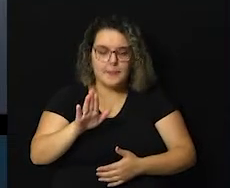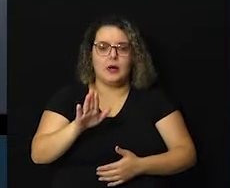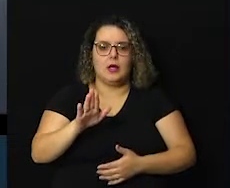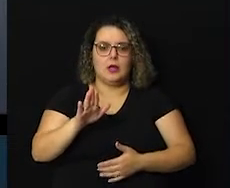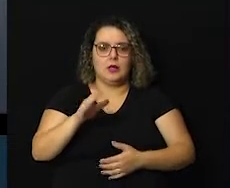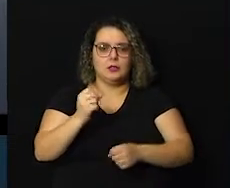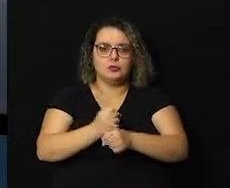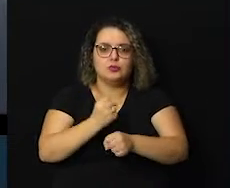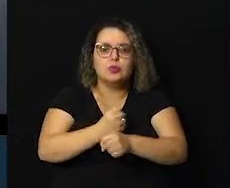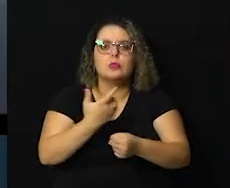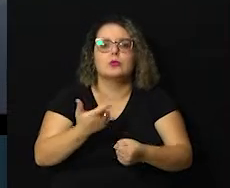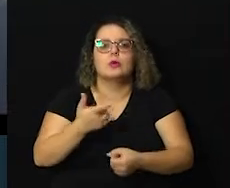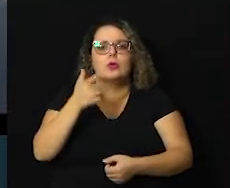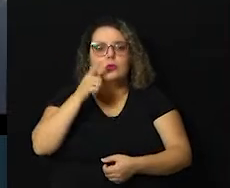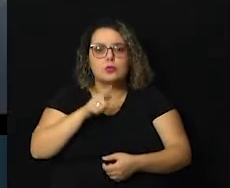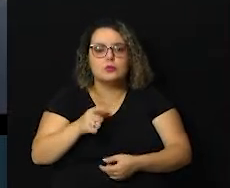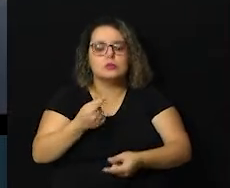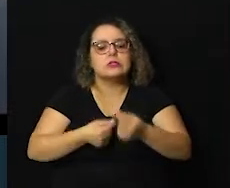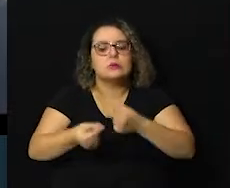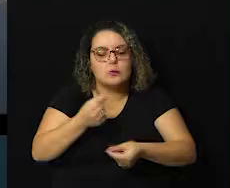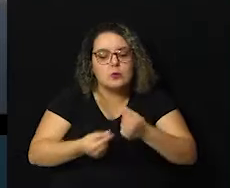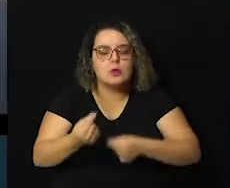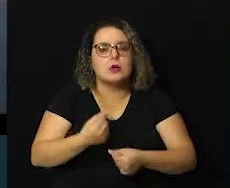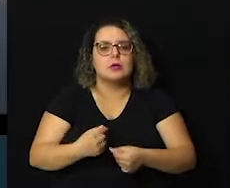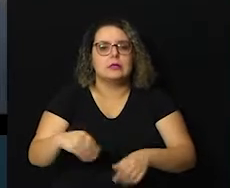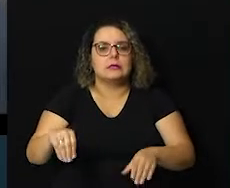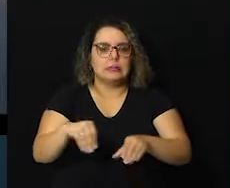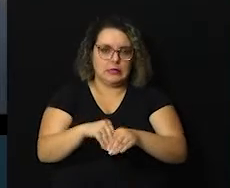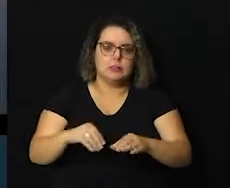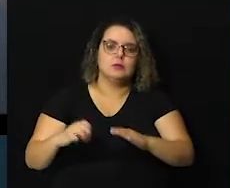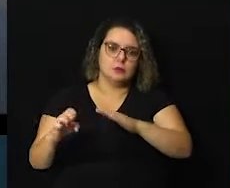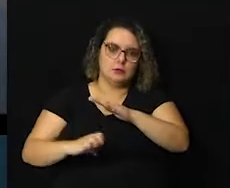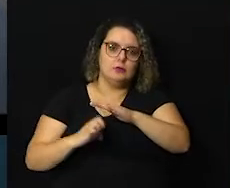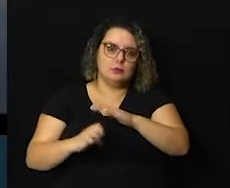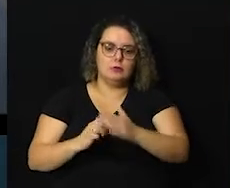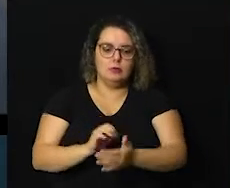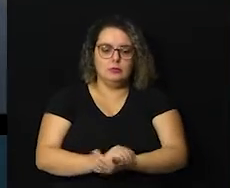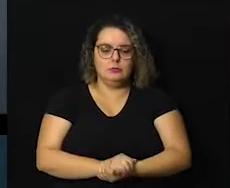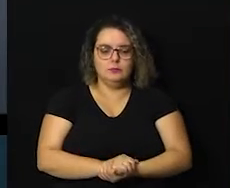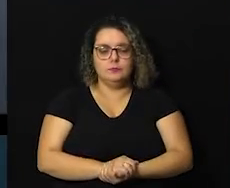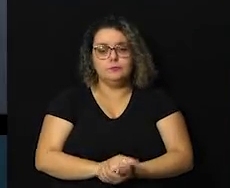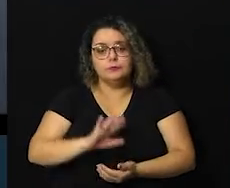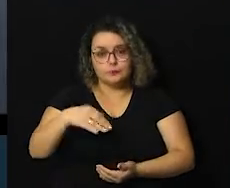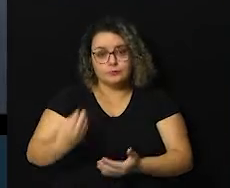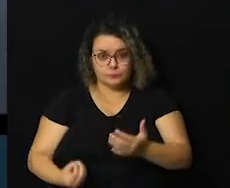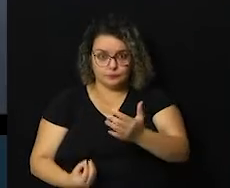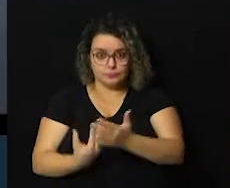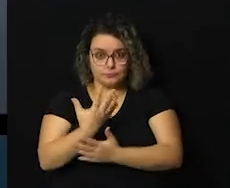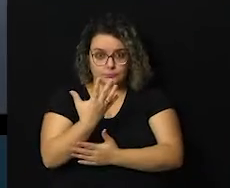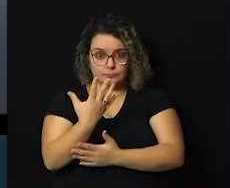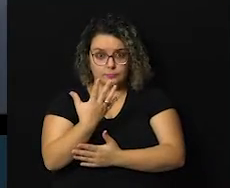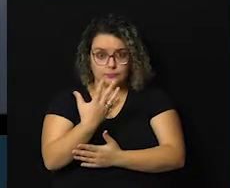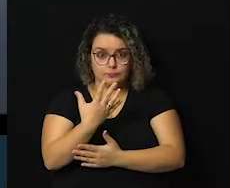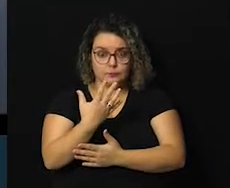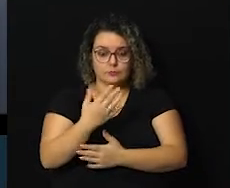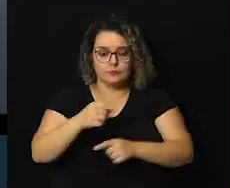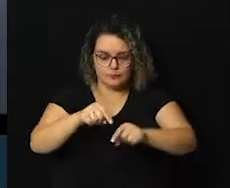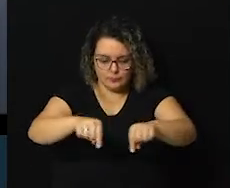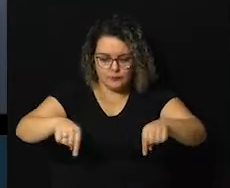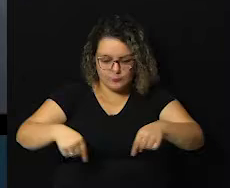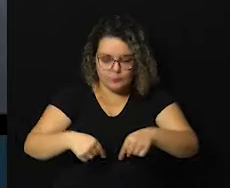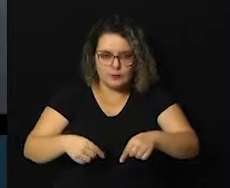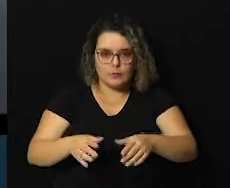ela quanto mais obra tiver mais eu preciso resistir dentro dela então é isso não dei para você ter ideia quando eu fundei a a